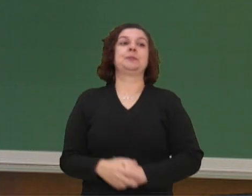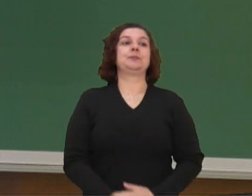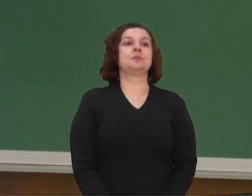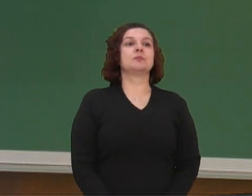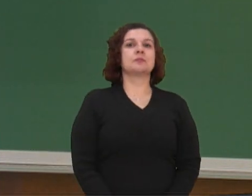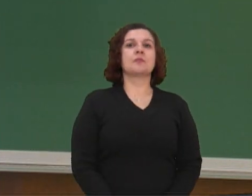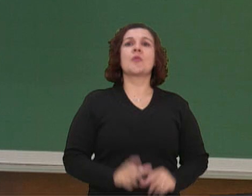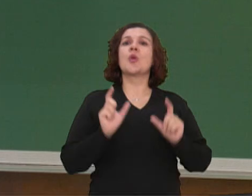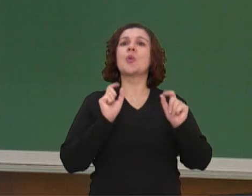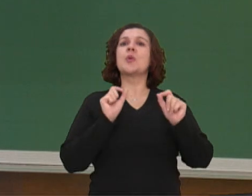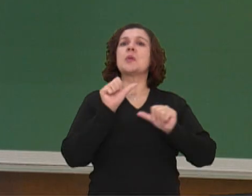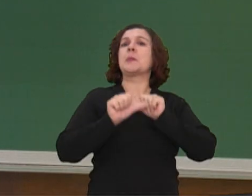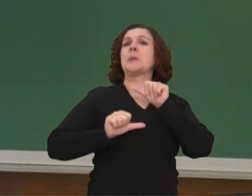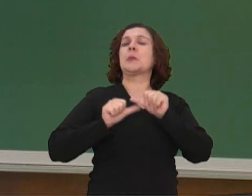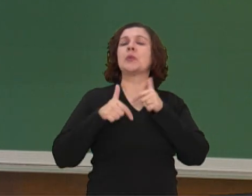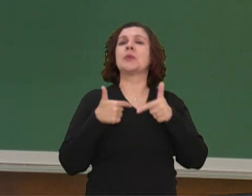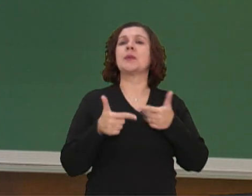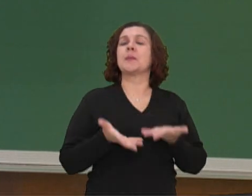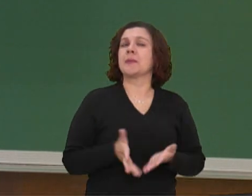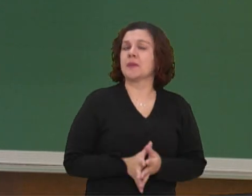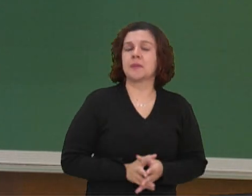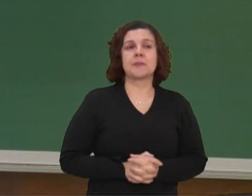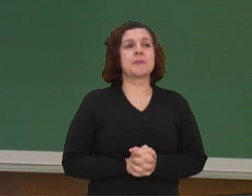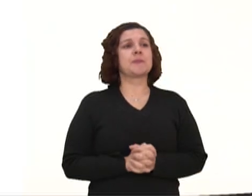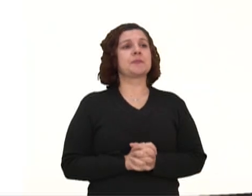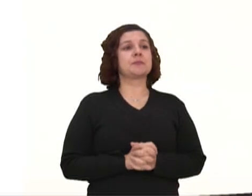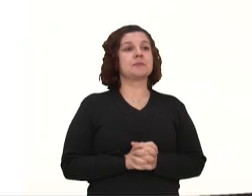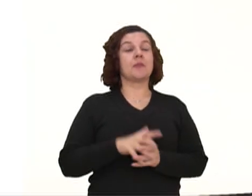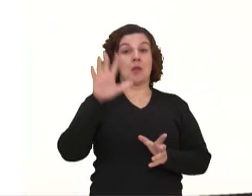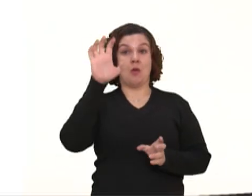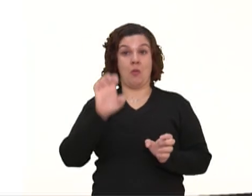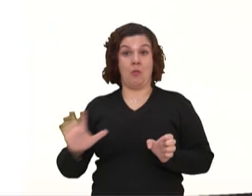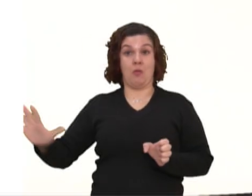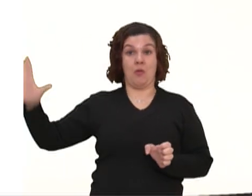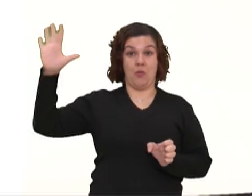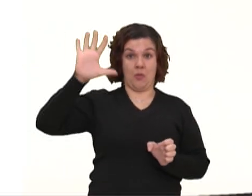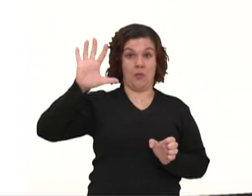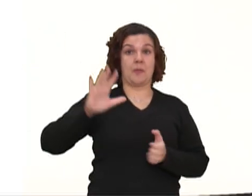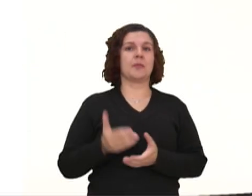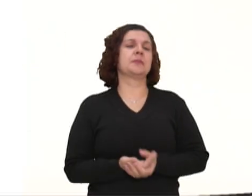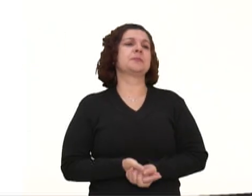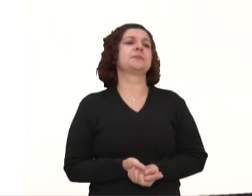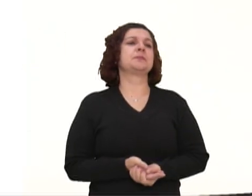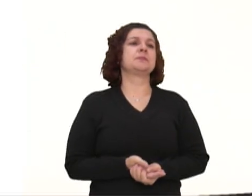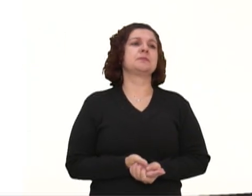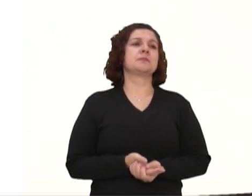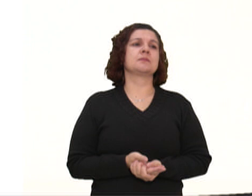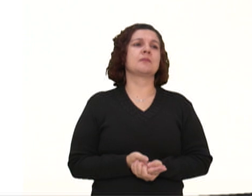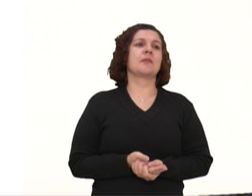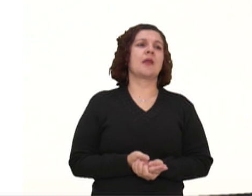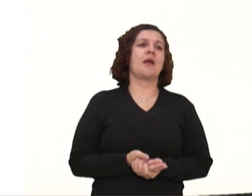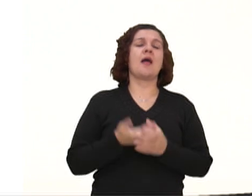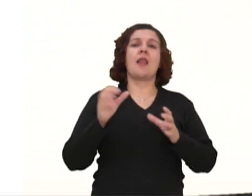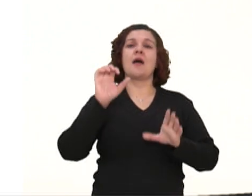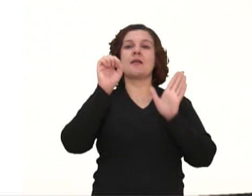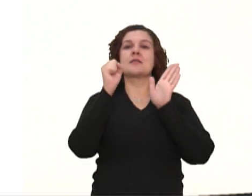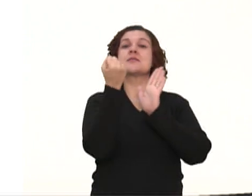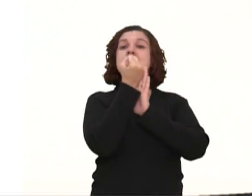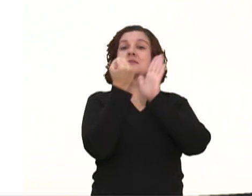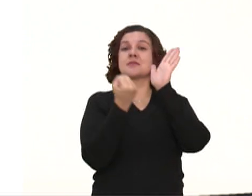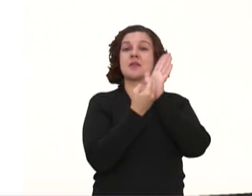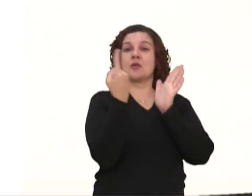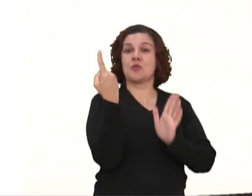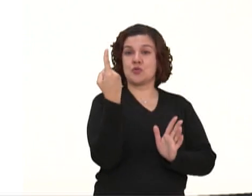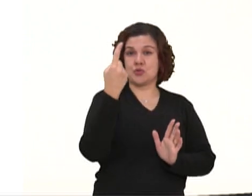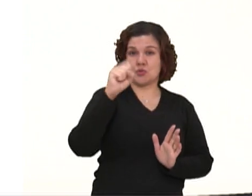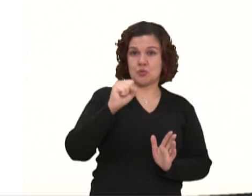O que mudou no trabalho? Então vamos ver lá. Na Europa, na segunda metade do século XVIII ali foi marcada